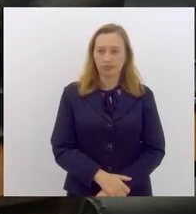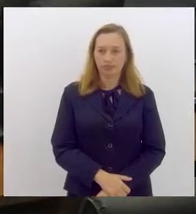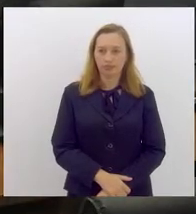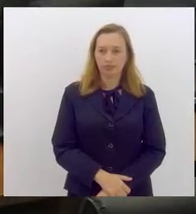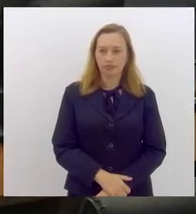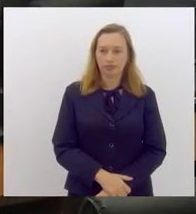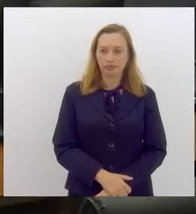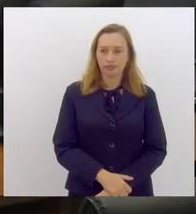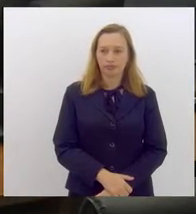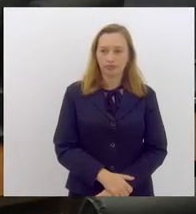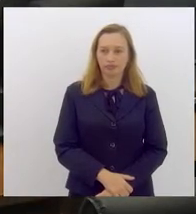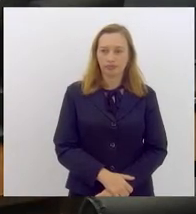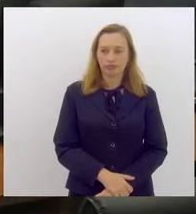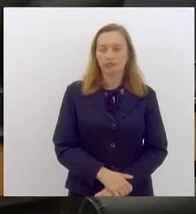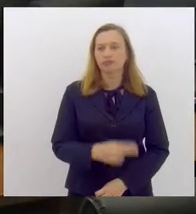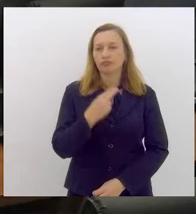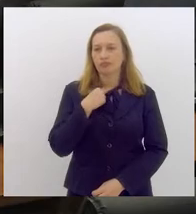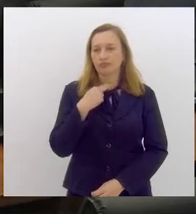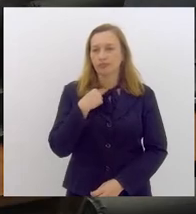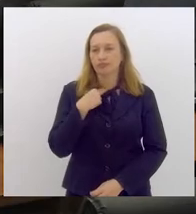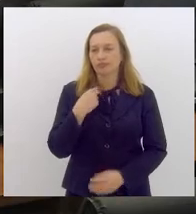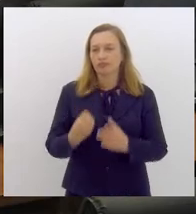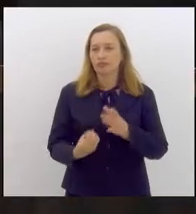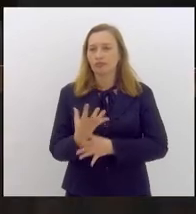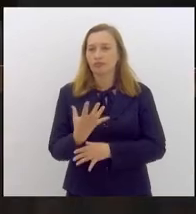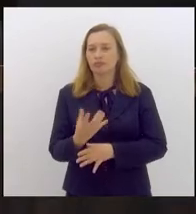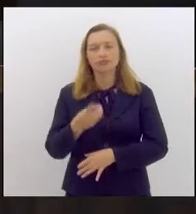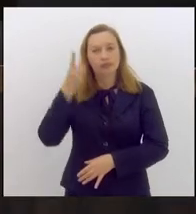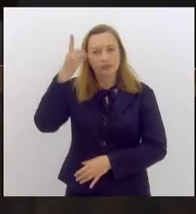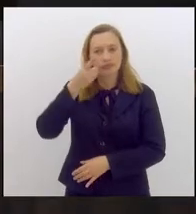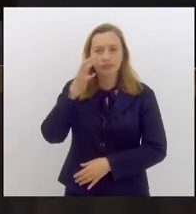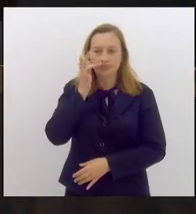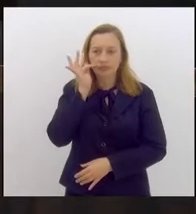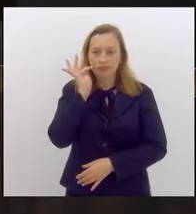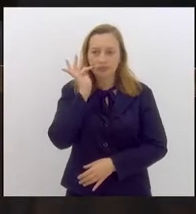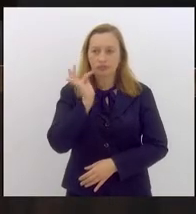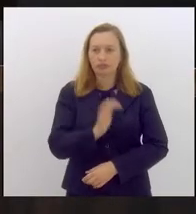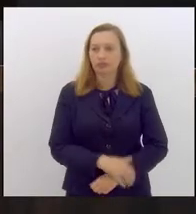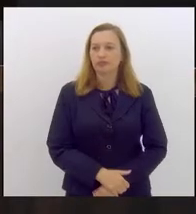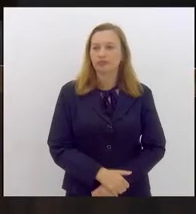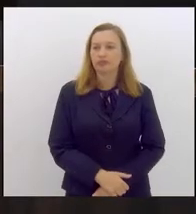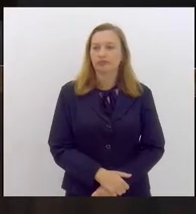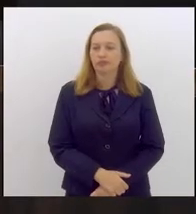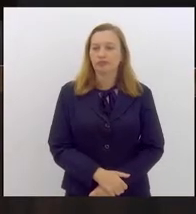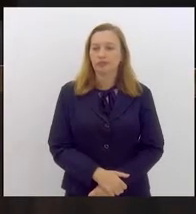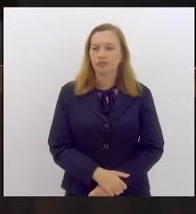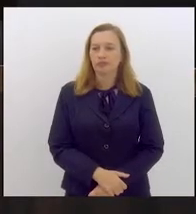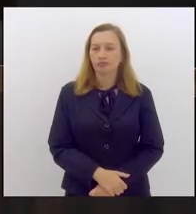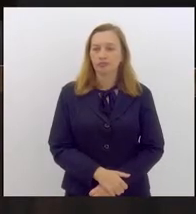Deputado Carlos Mink é autor, não pode... Deputado Flávio Serafini.